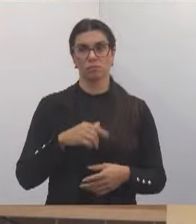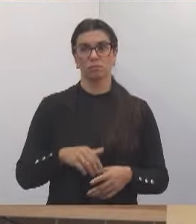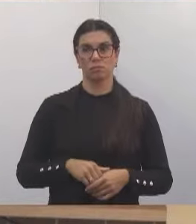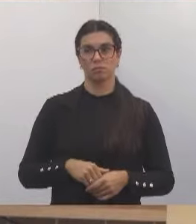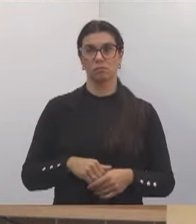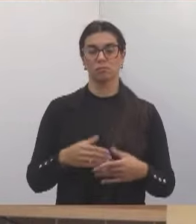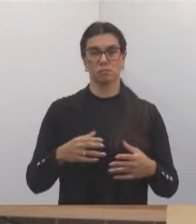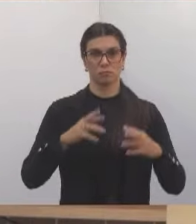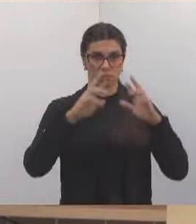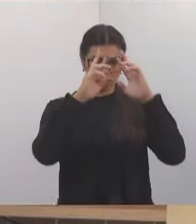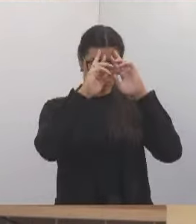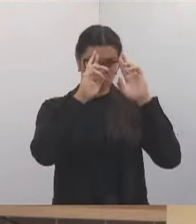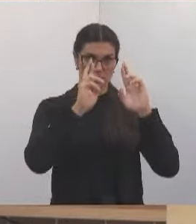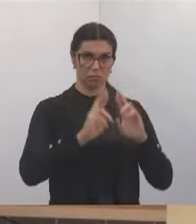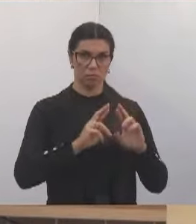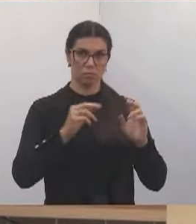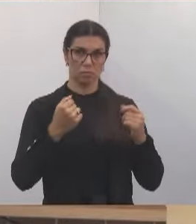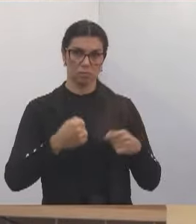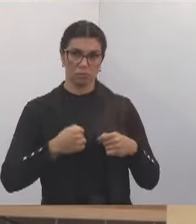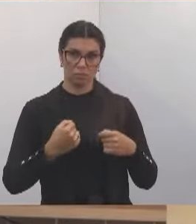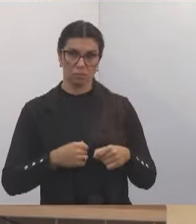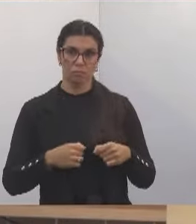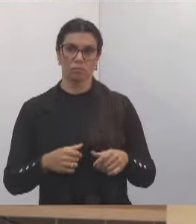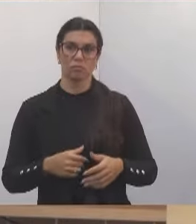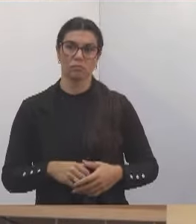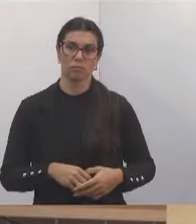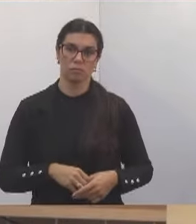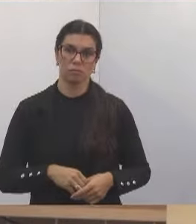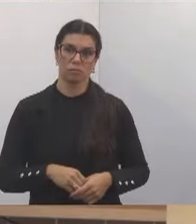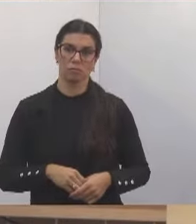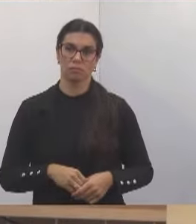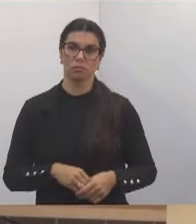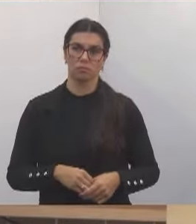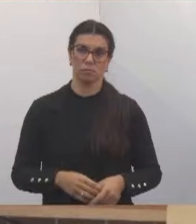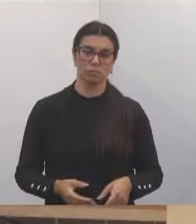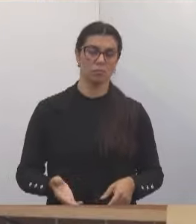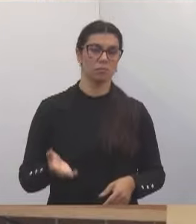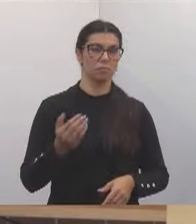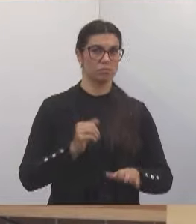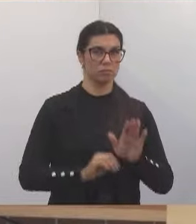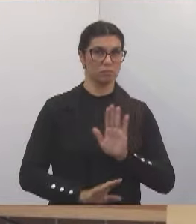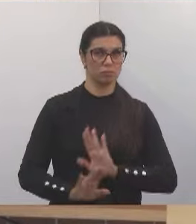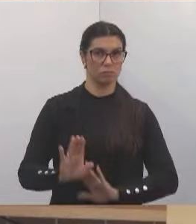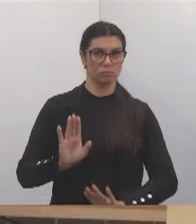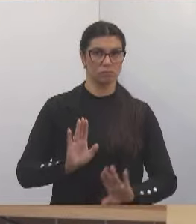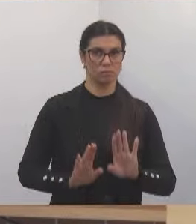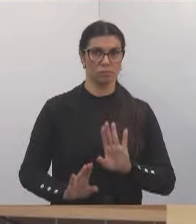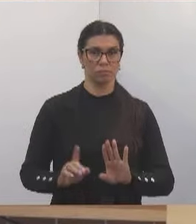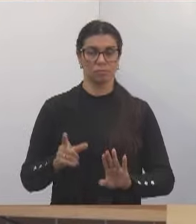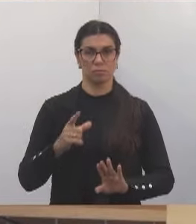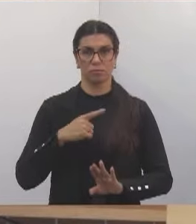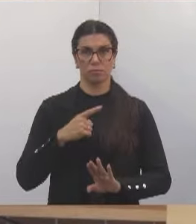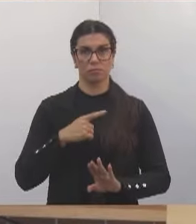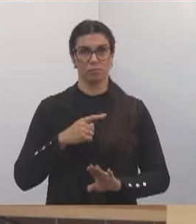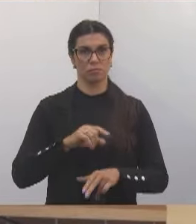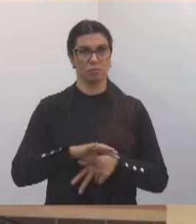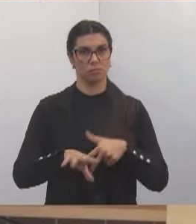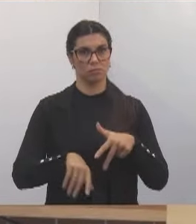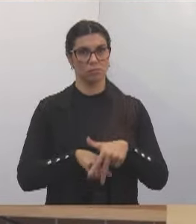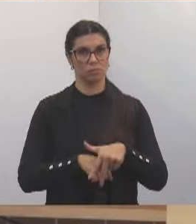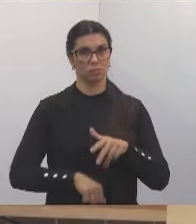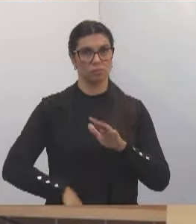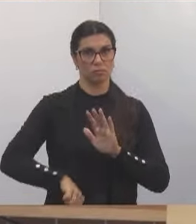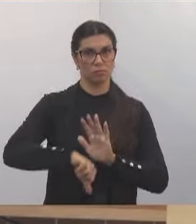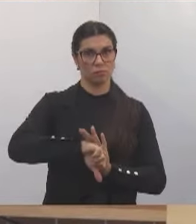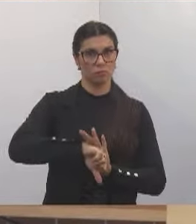temos que respeitar a assessoria, respeitar e vamos tomar muito cuidado, porque rachadinha é crime.